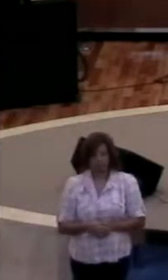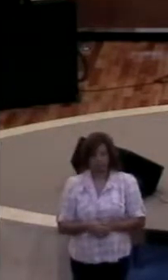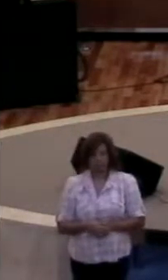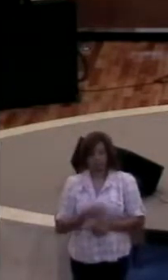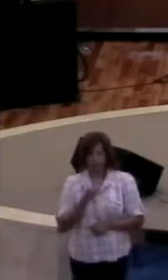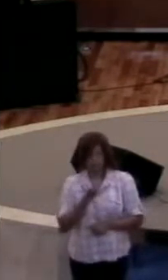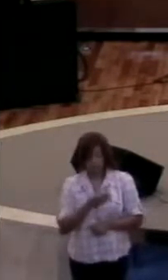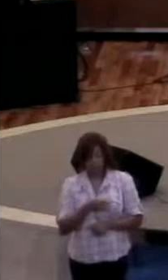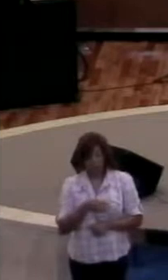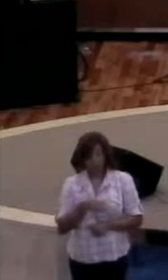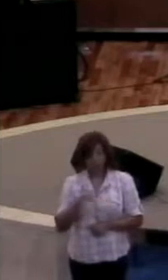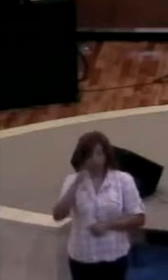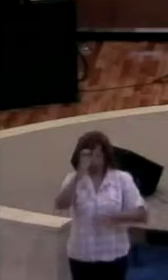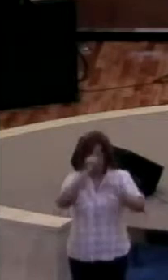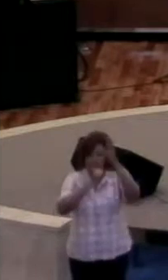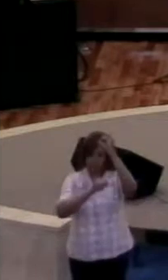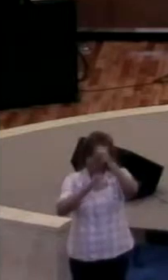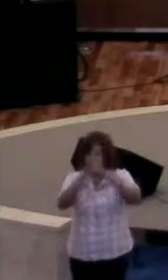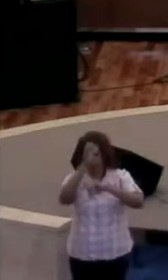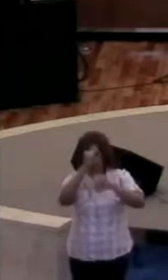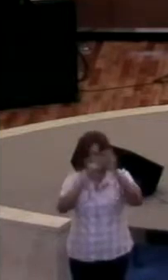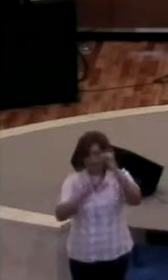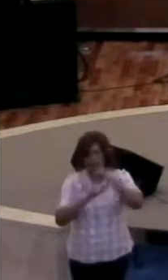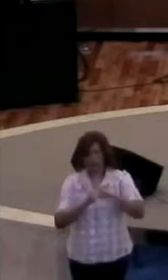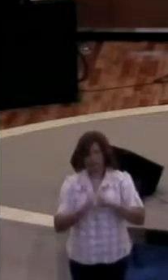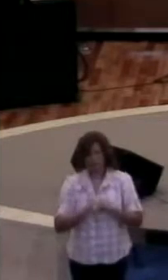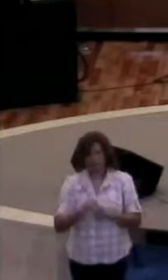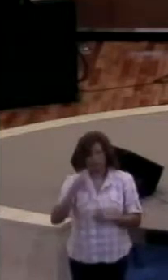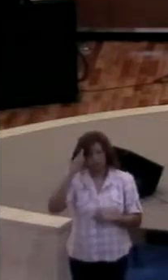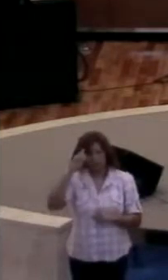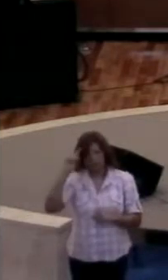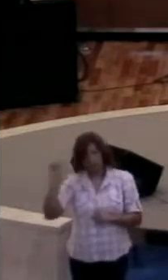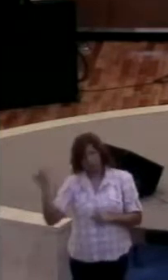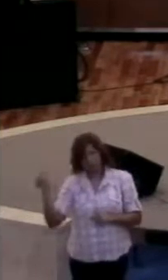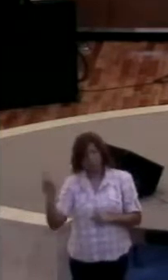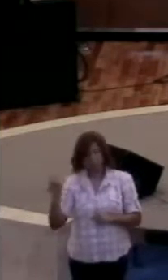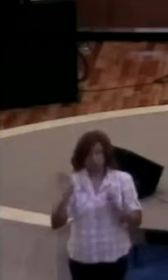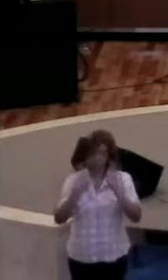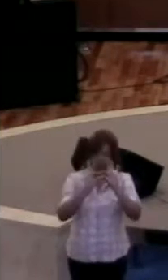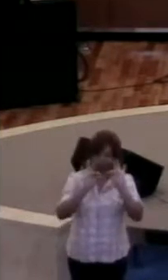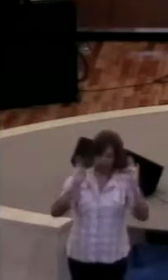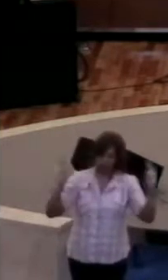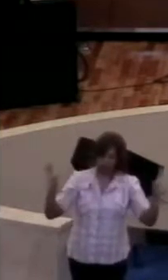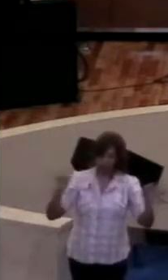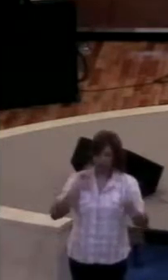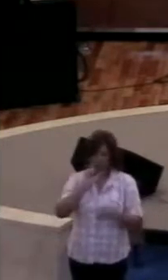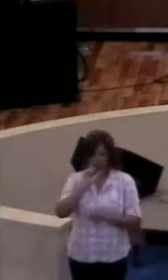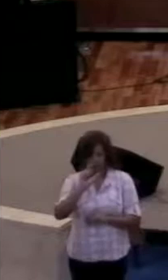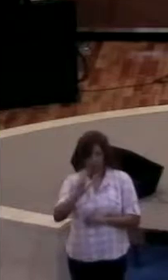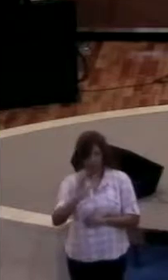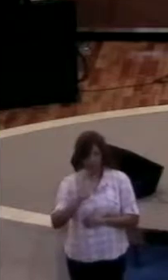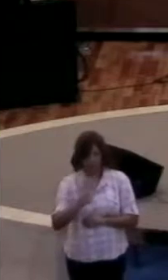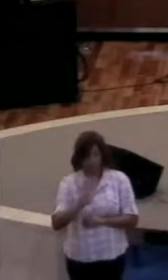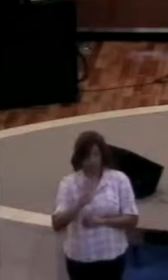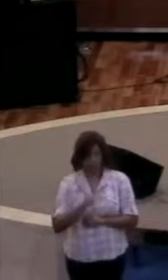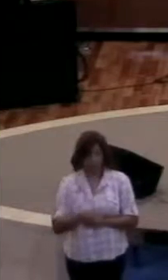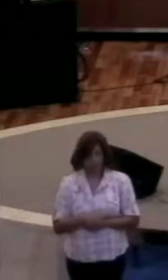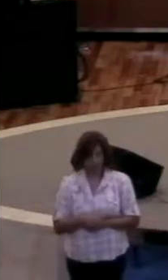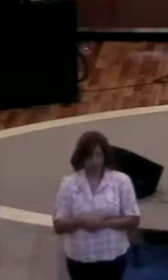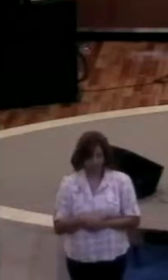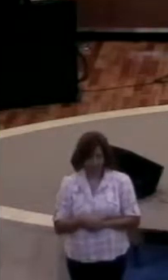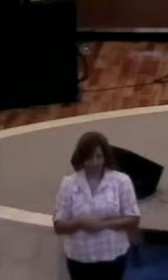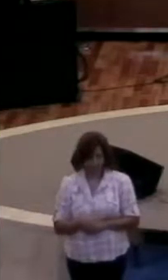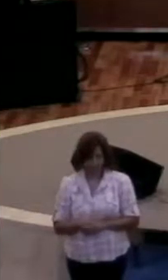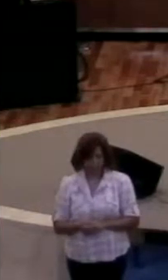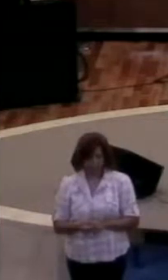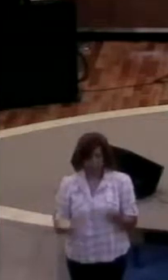se ouvir. Pensei em muitos textos, meditei em algumas palavras, e confesso para você que vos trago